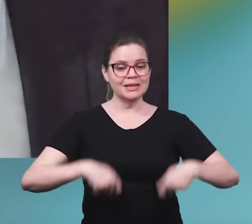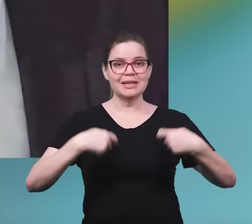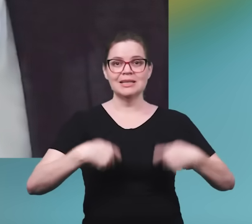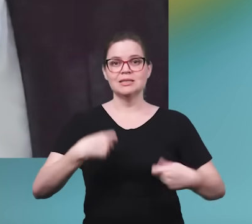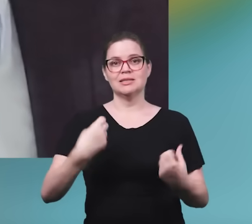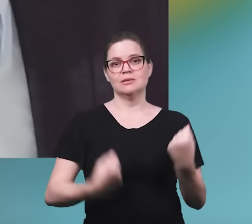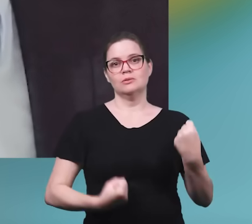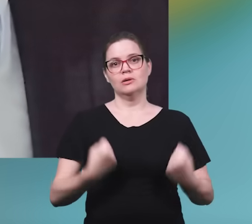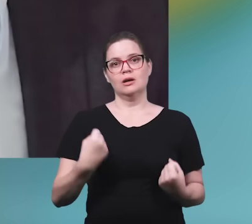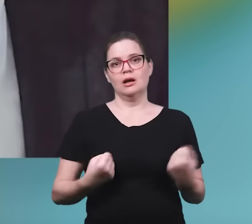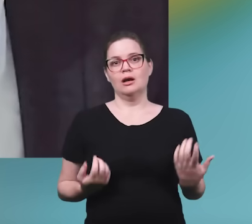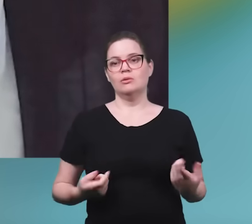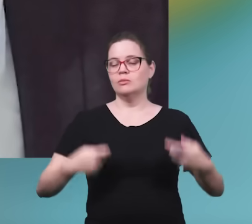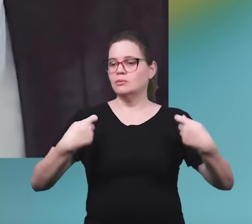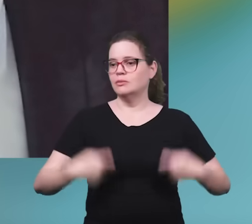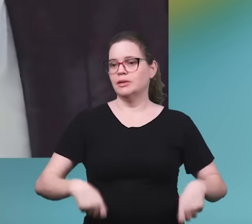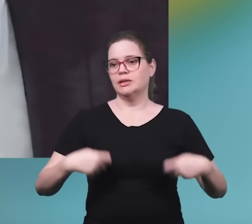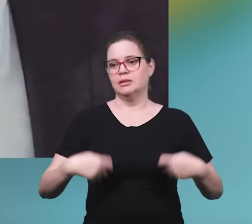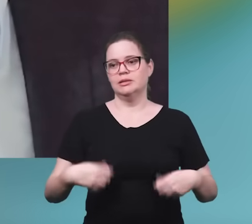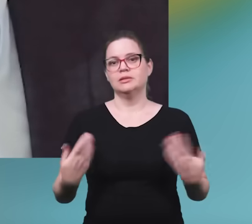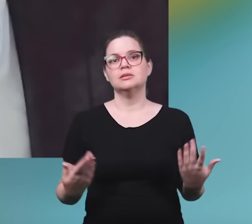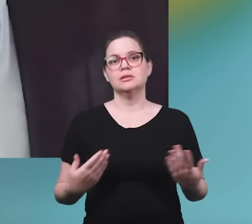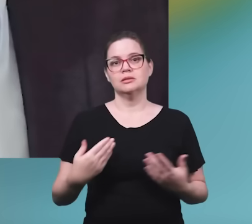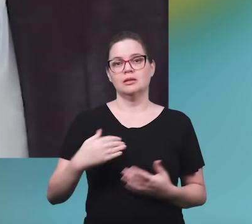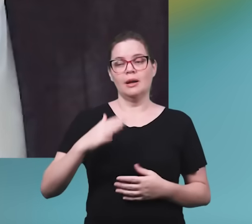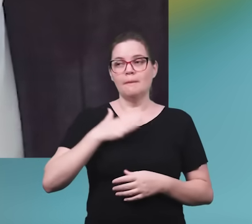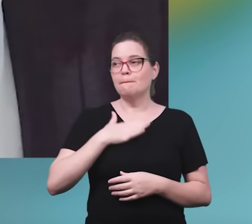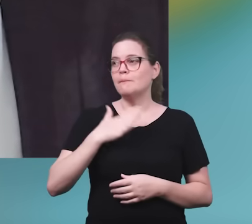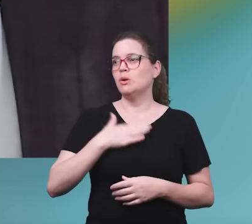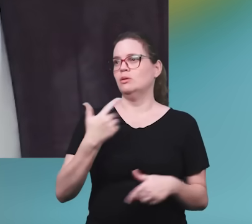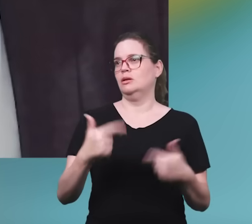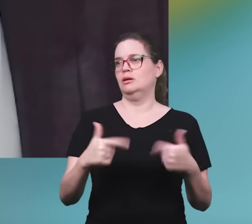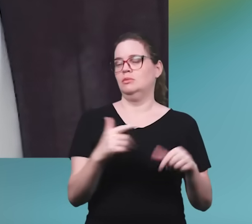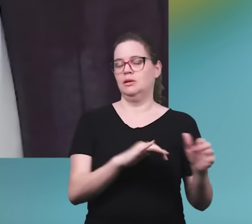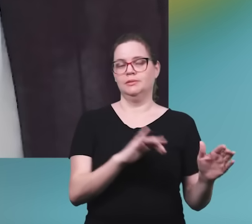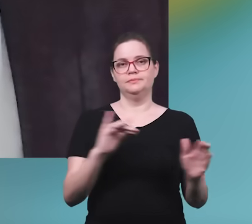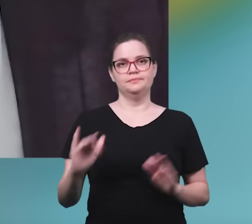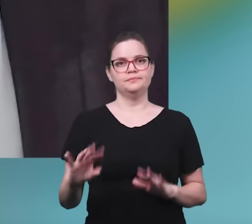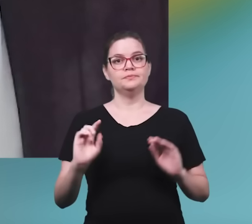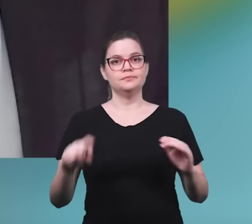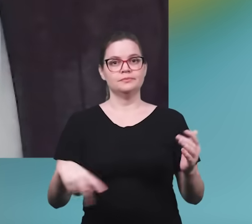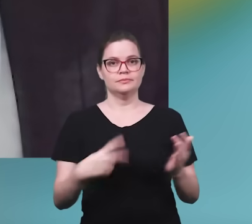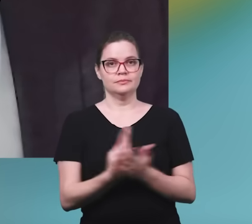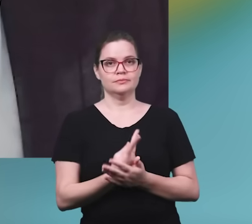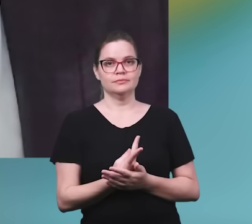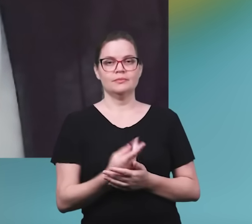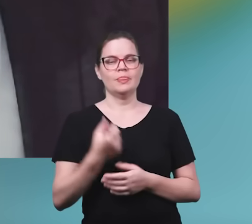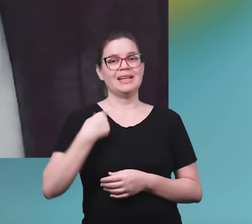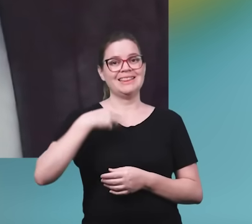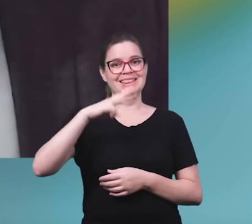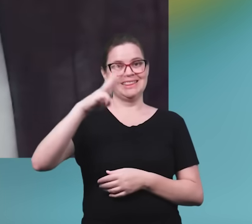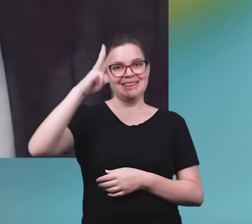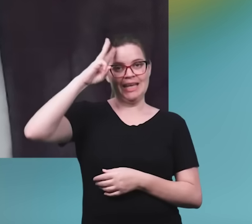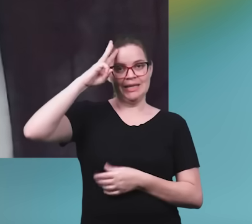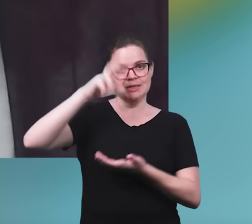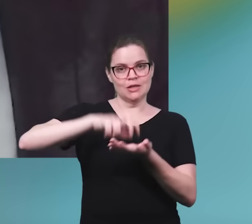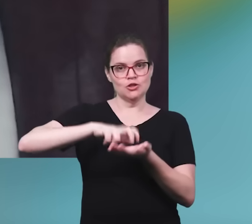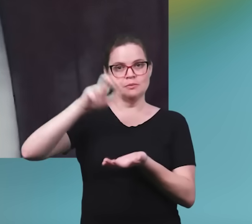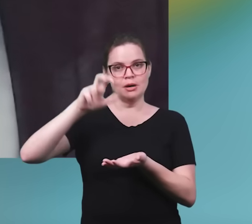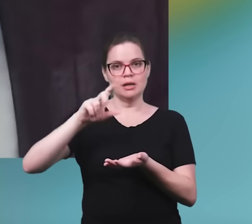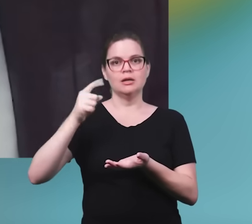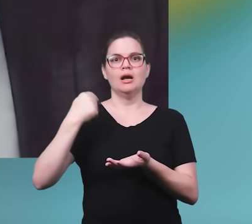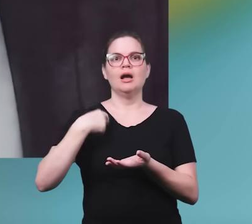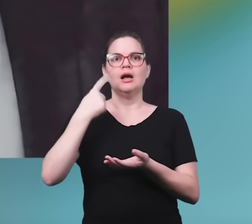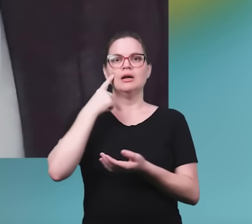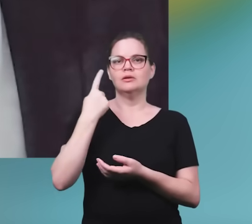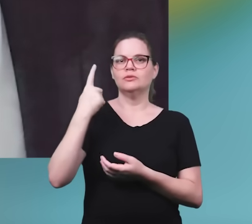era essencial ter um veículo e que ela pudesse deslocar. Surpresa da irmã, isso na terça-feira pela